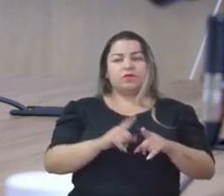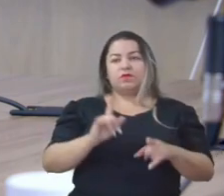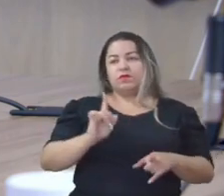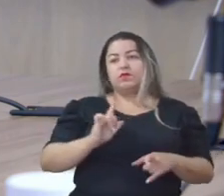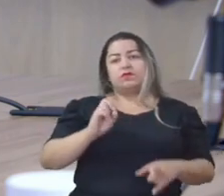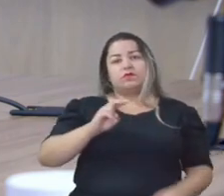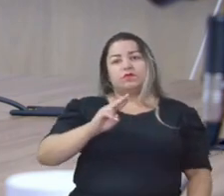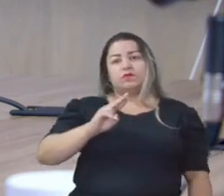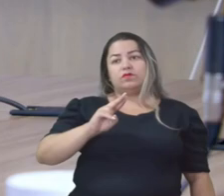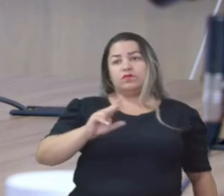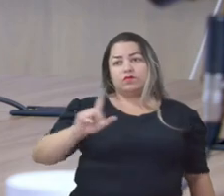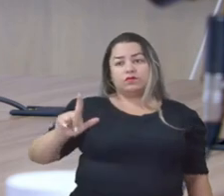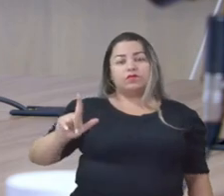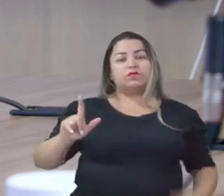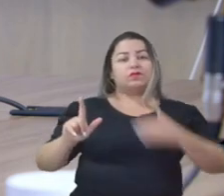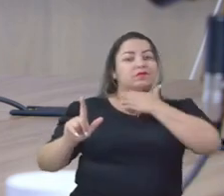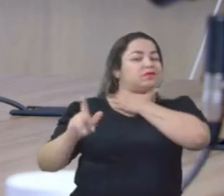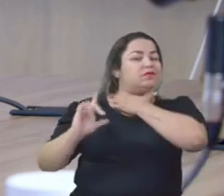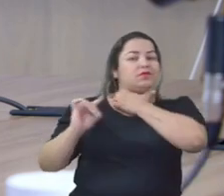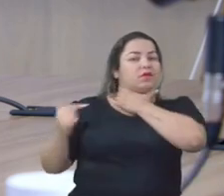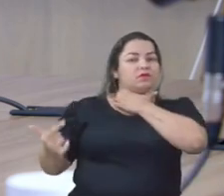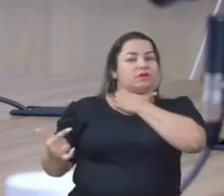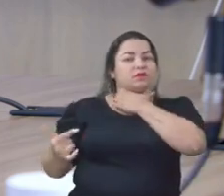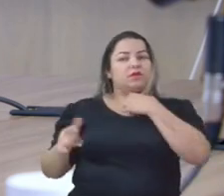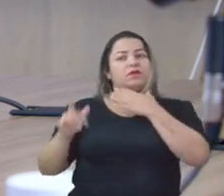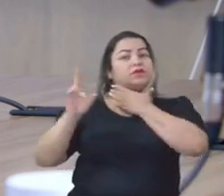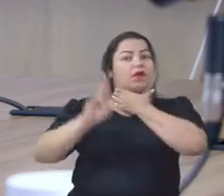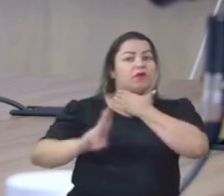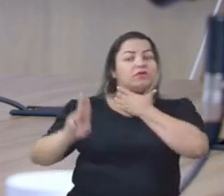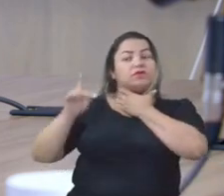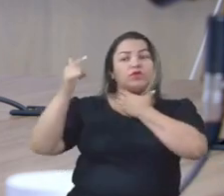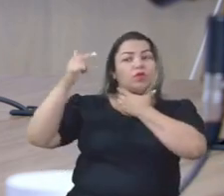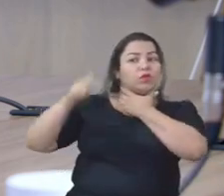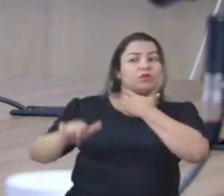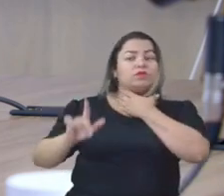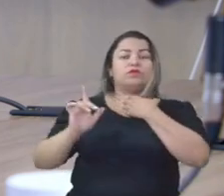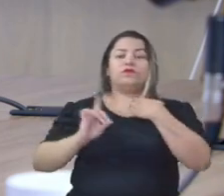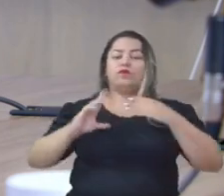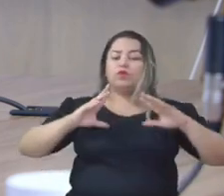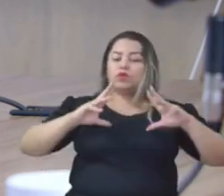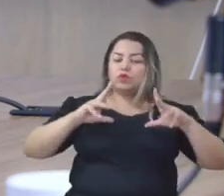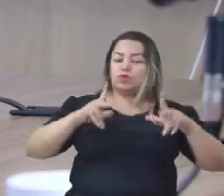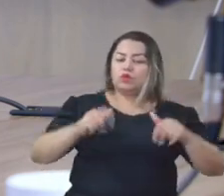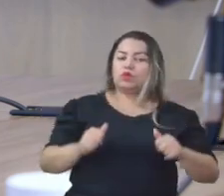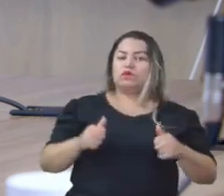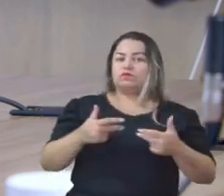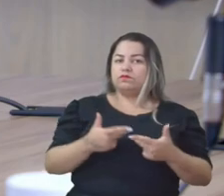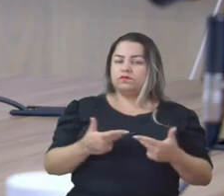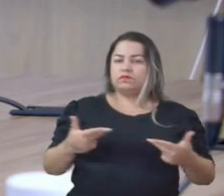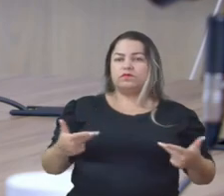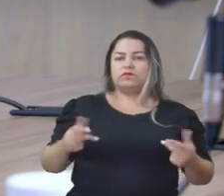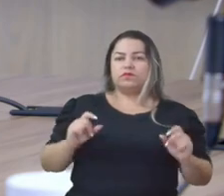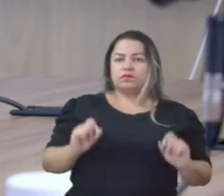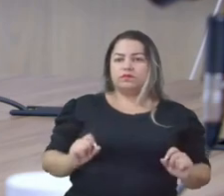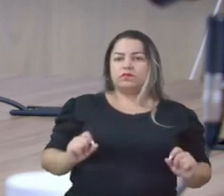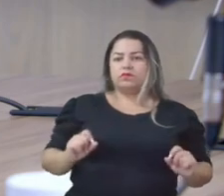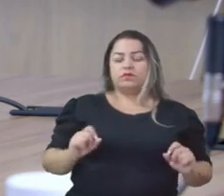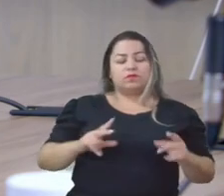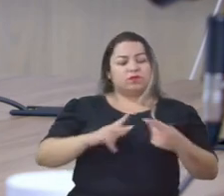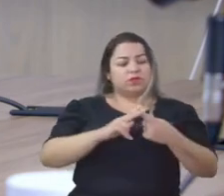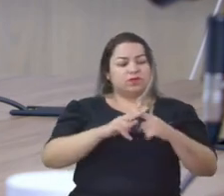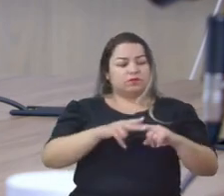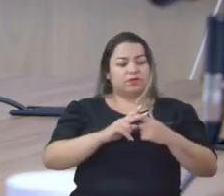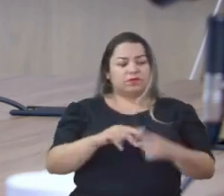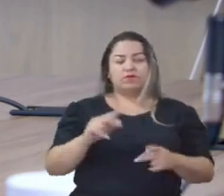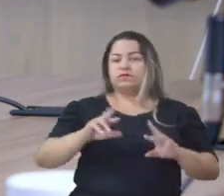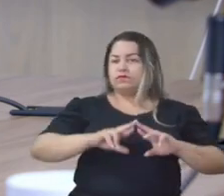sul. Aí vai para o Mato Grosso, não tem esse tipo de pena, então usam outra pena. Então tiveram que fazer todo um negócio, assim, uma configuração